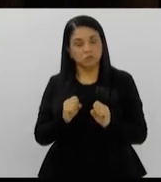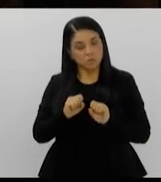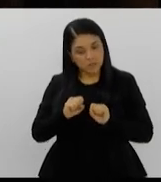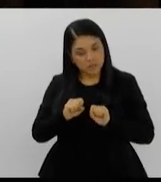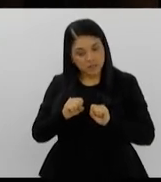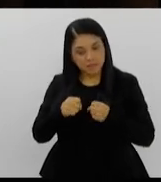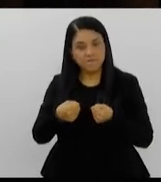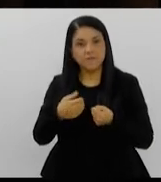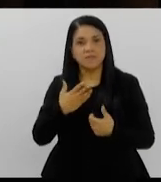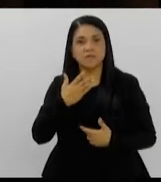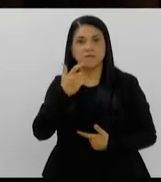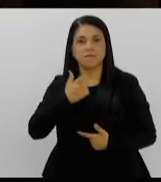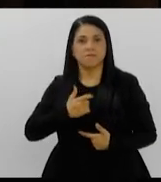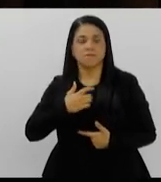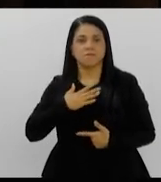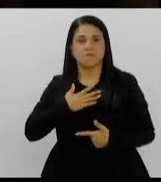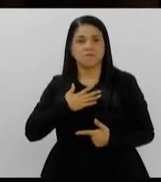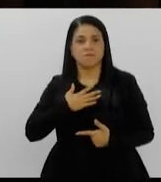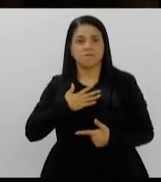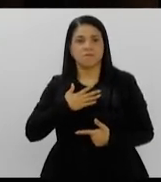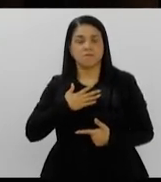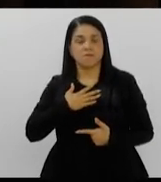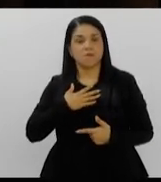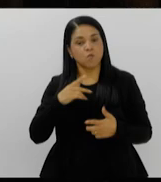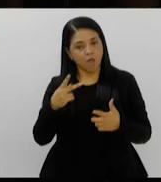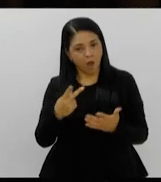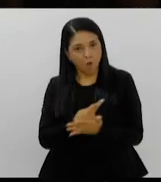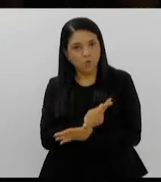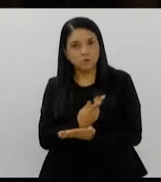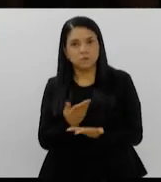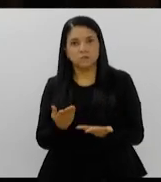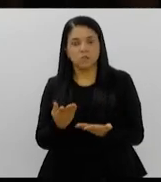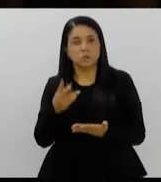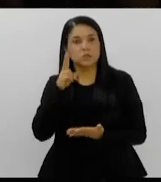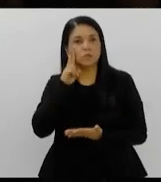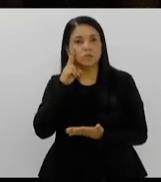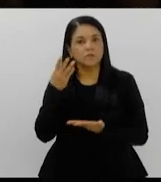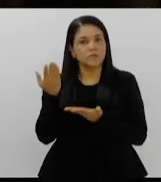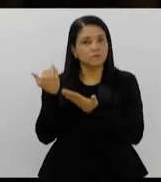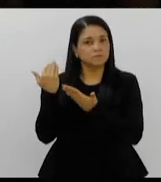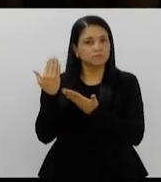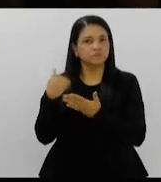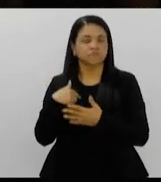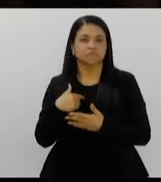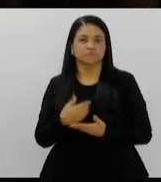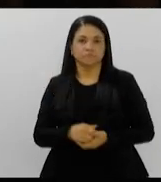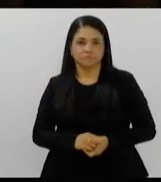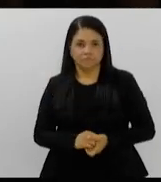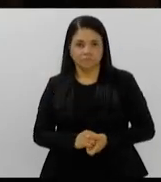defesa, né, em relação aos fatos que, de fato, está sendo